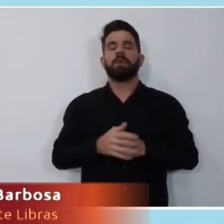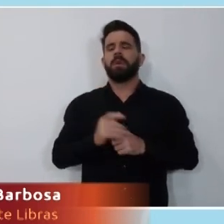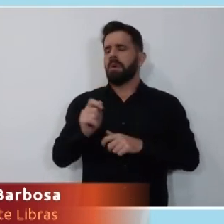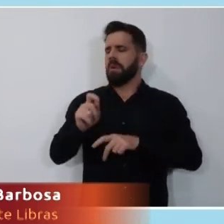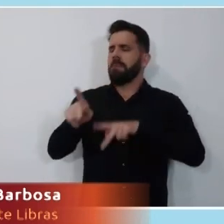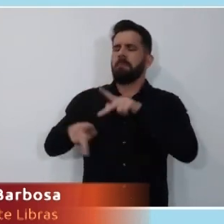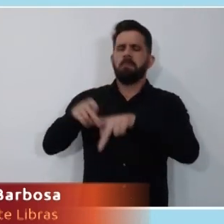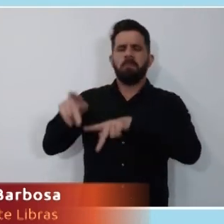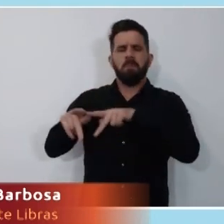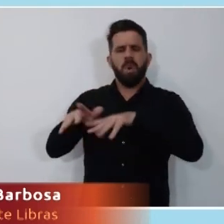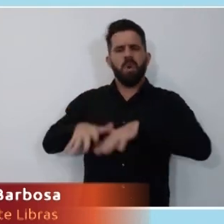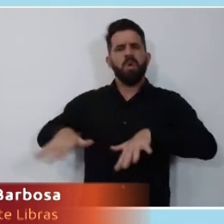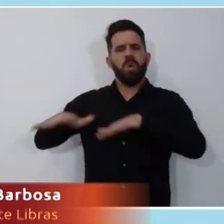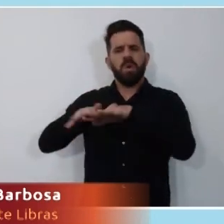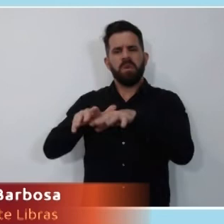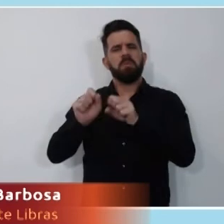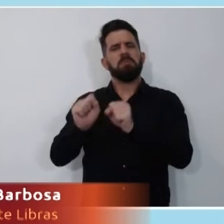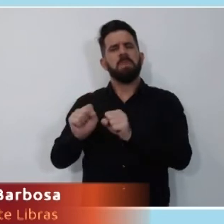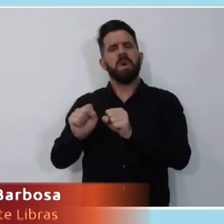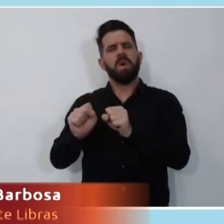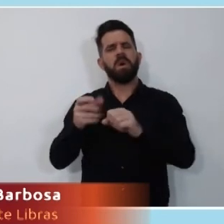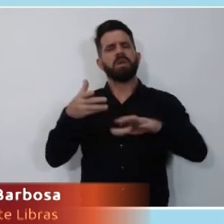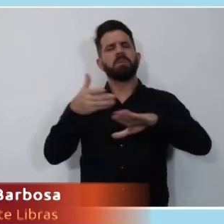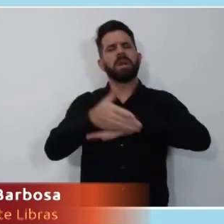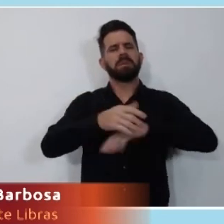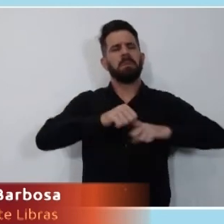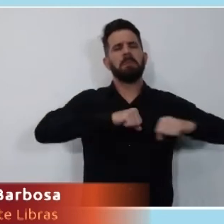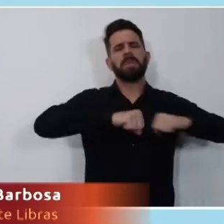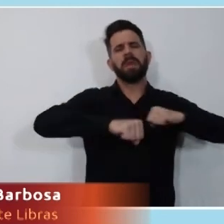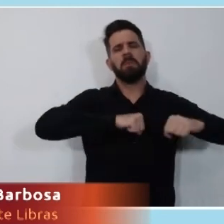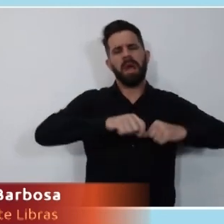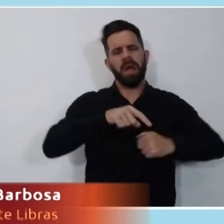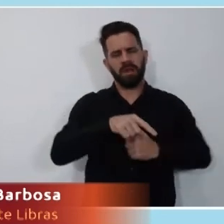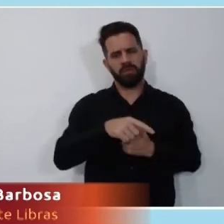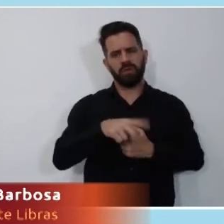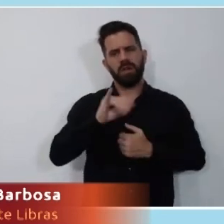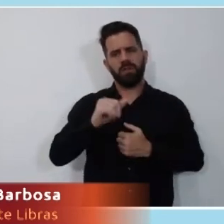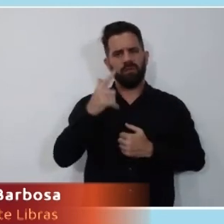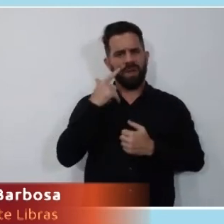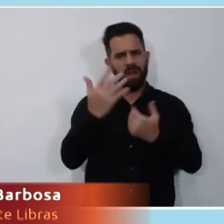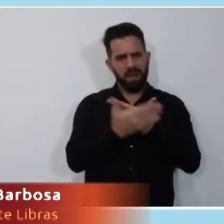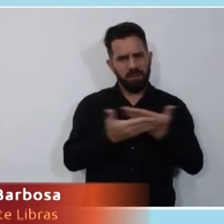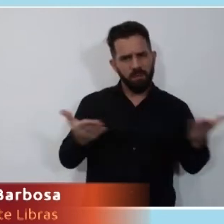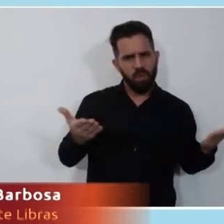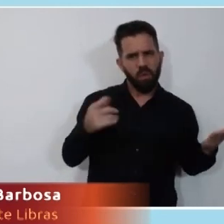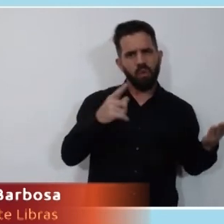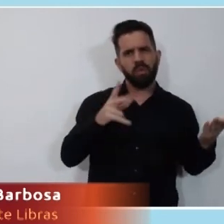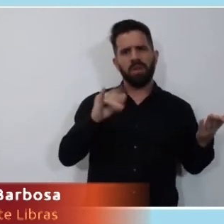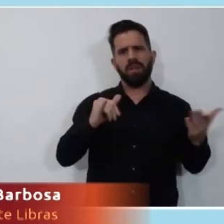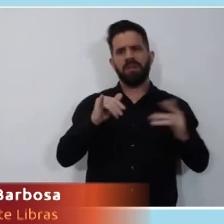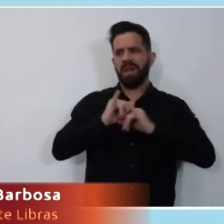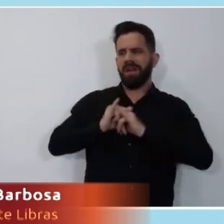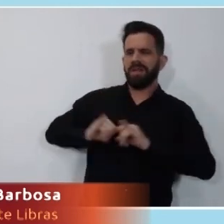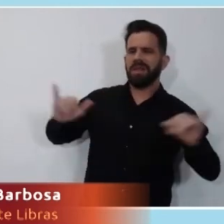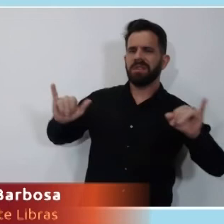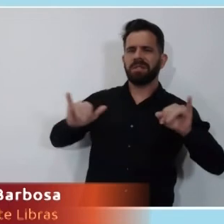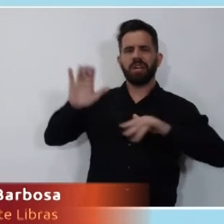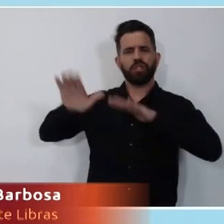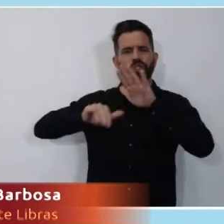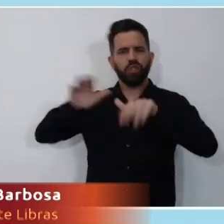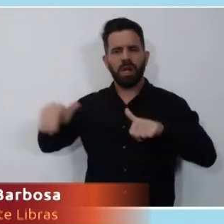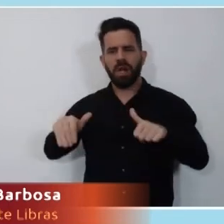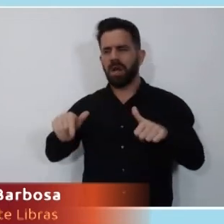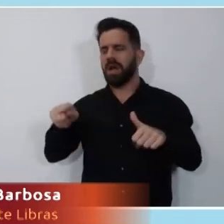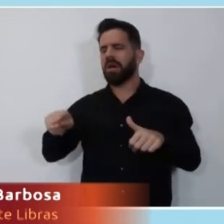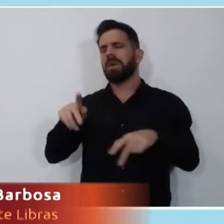participar nesses debates públicos? Vão ser realizadas audiências públicas, vai haver um chamamento, onde a população fica